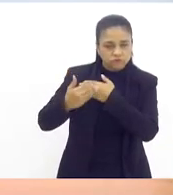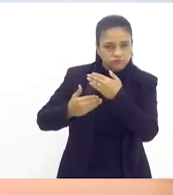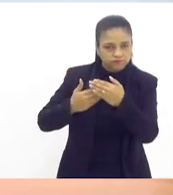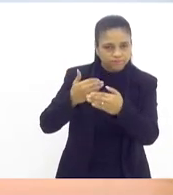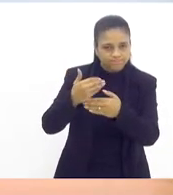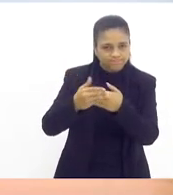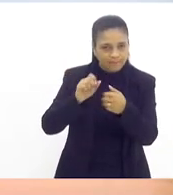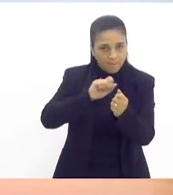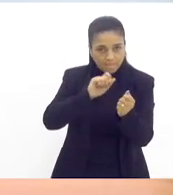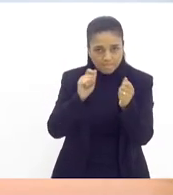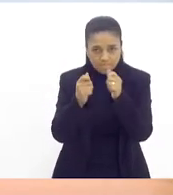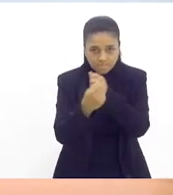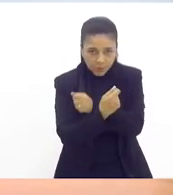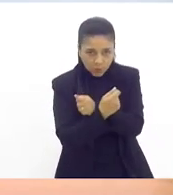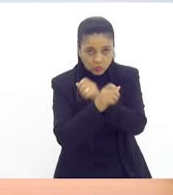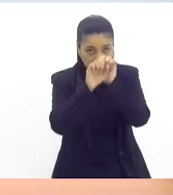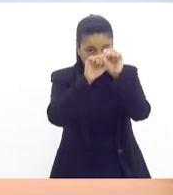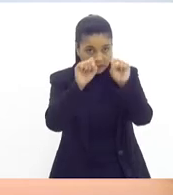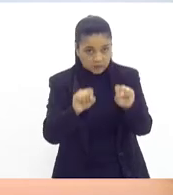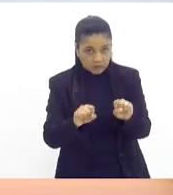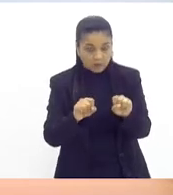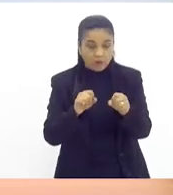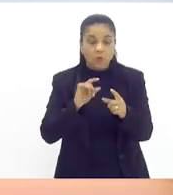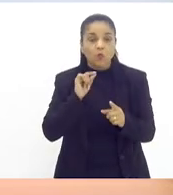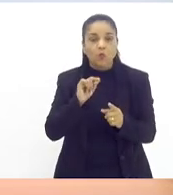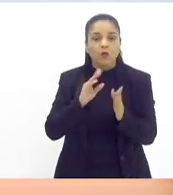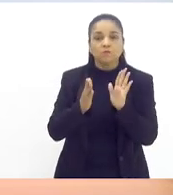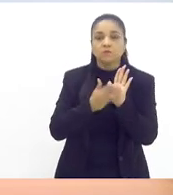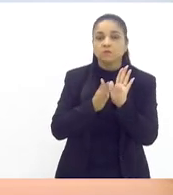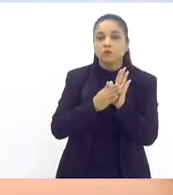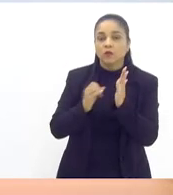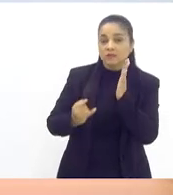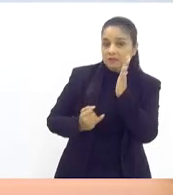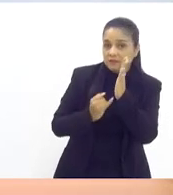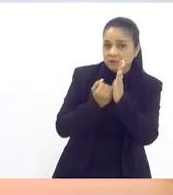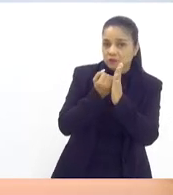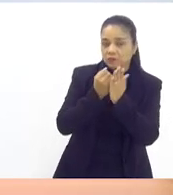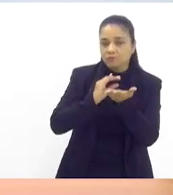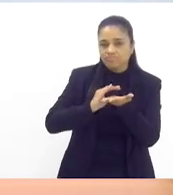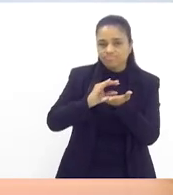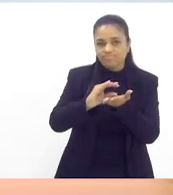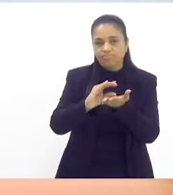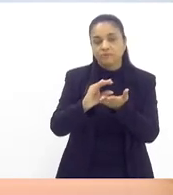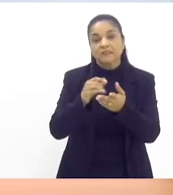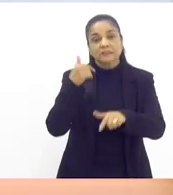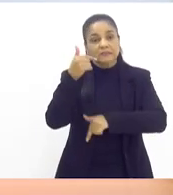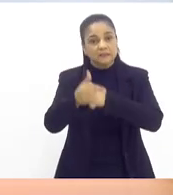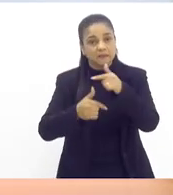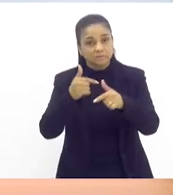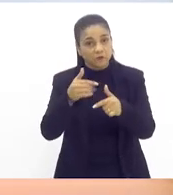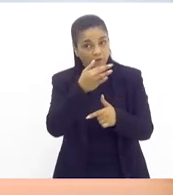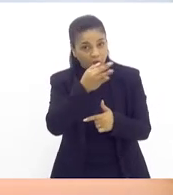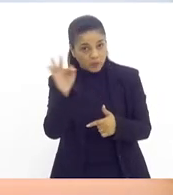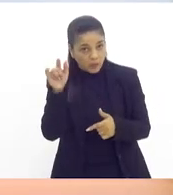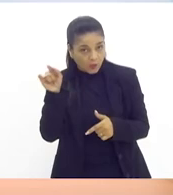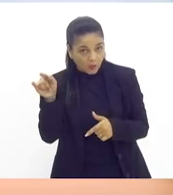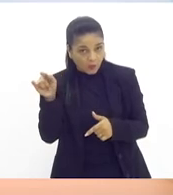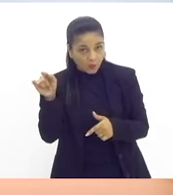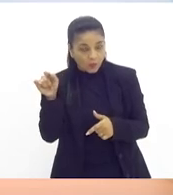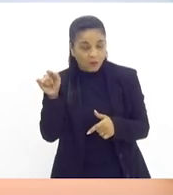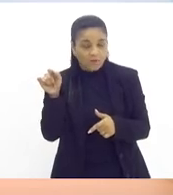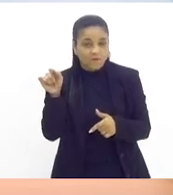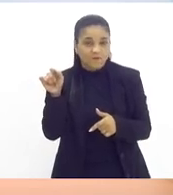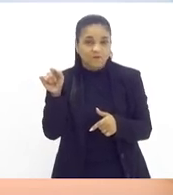Então, na verdade, o que se propõe é que a contribuição sobre bens e serviços, que é federal,